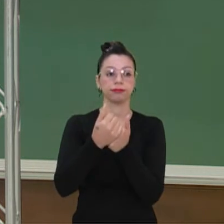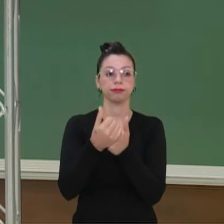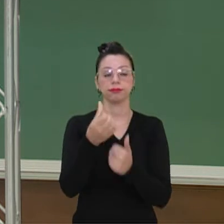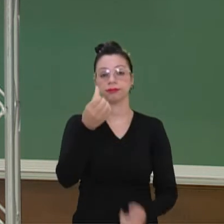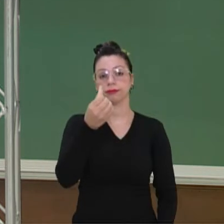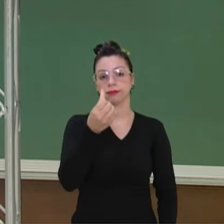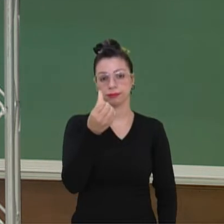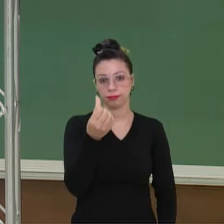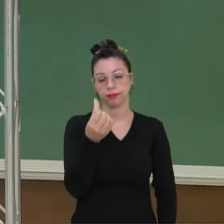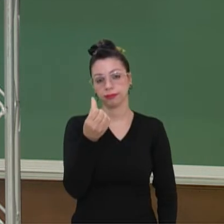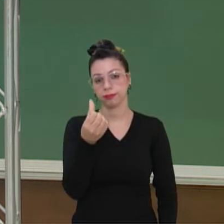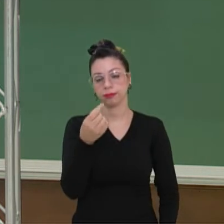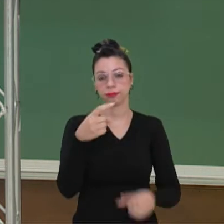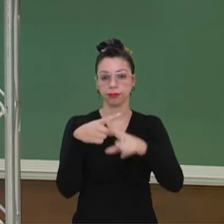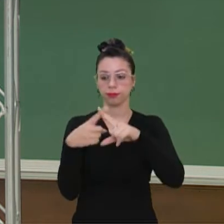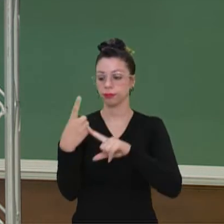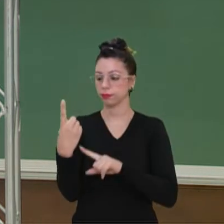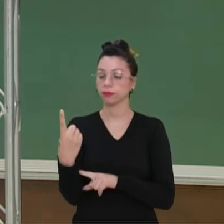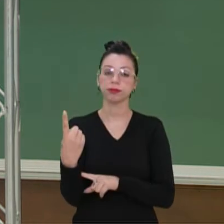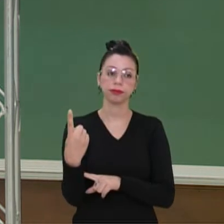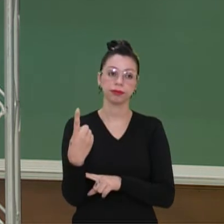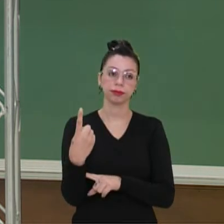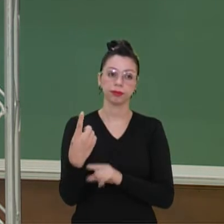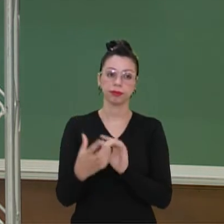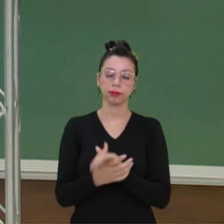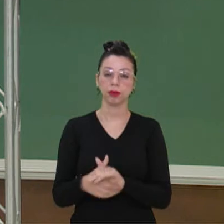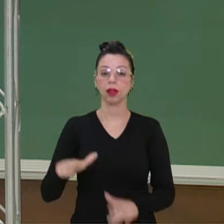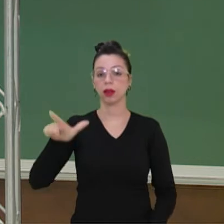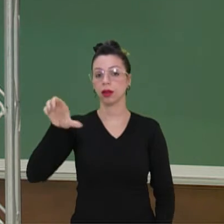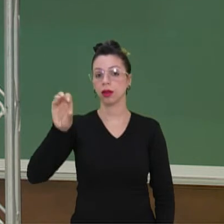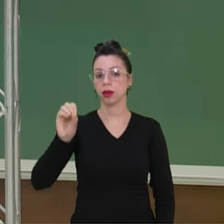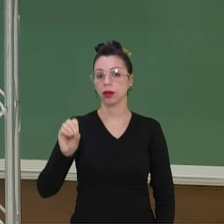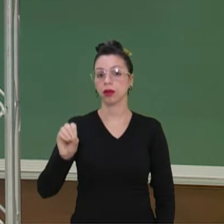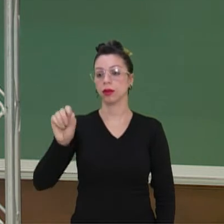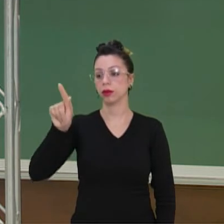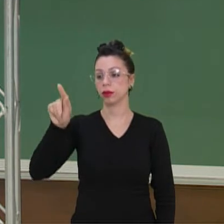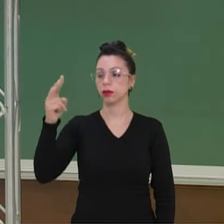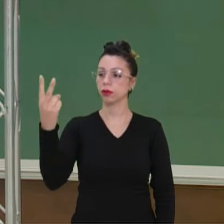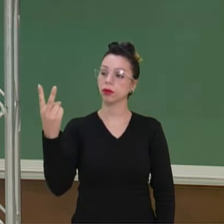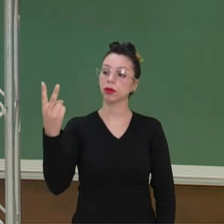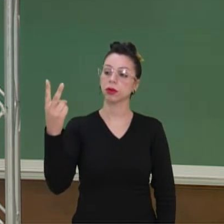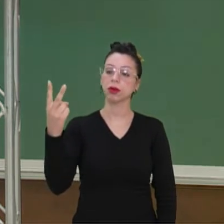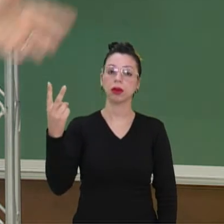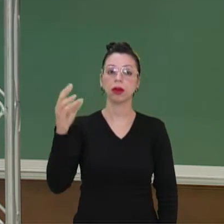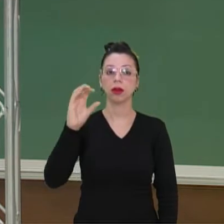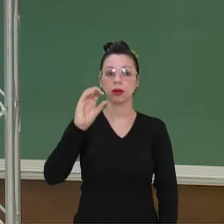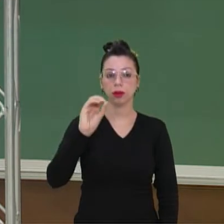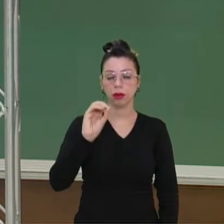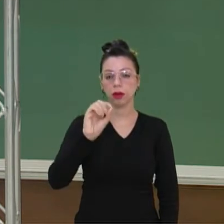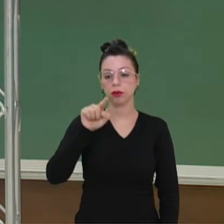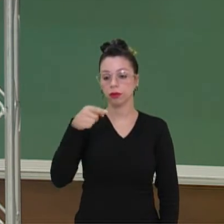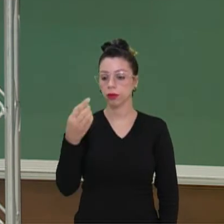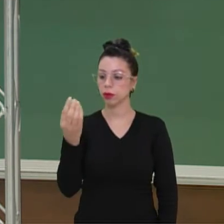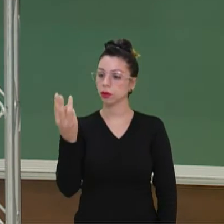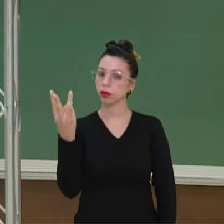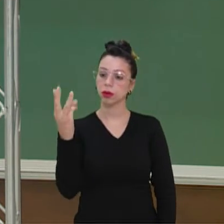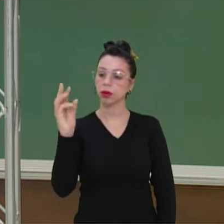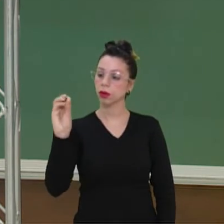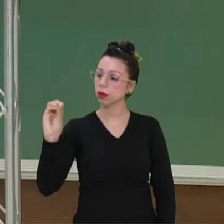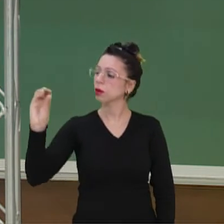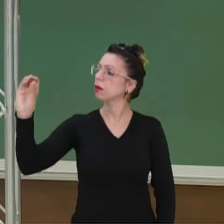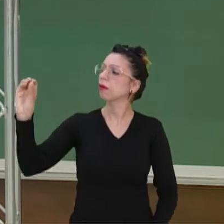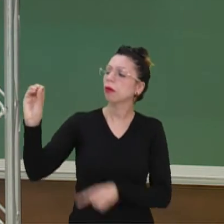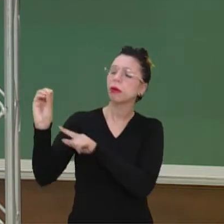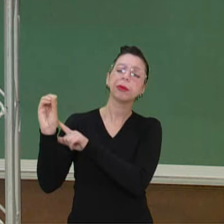6 vezes log de 10, 6 vezes 1. E esse log de 2 é o 0,3. Professor, mas lá está 0,30. Pois é, meu querido. Aquele zero